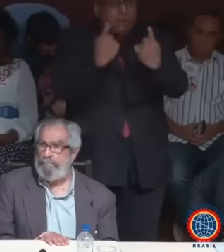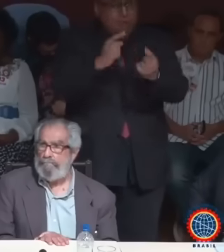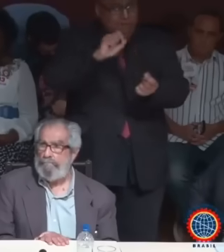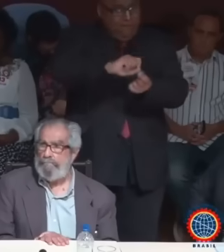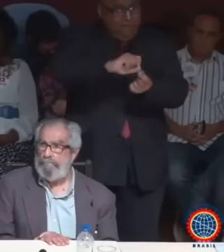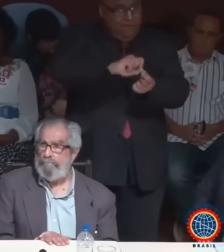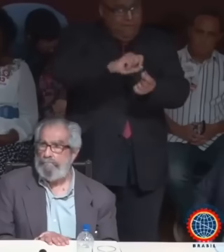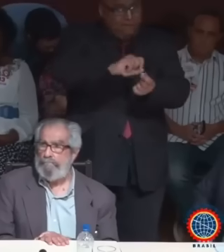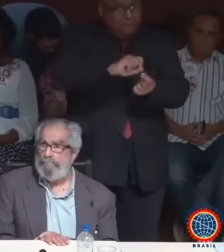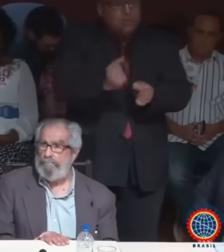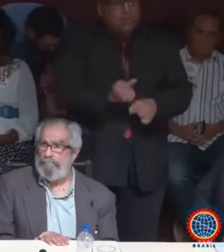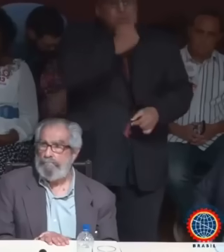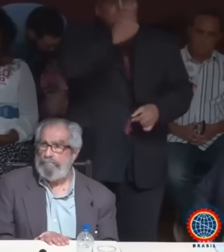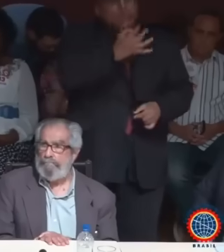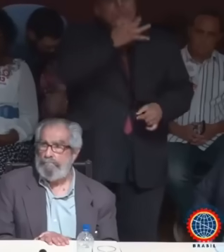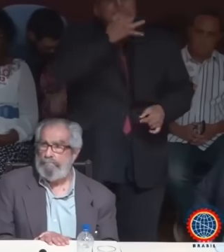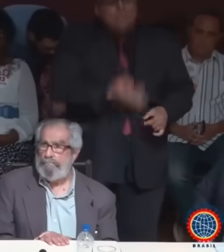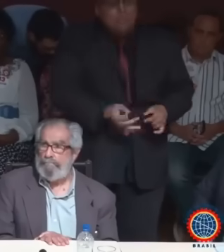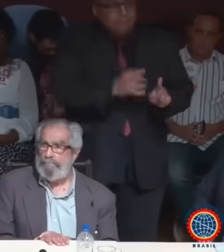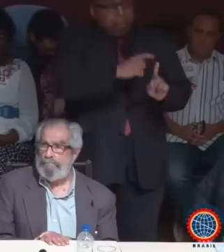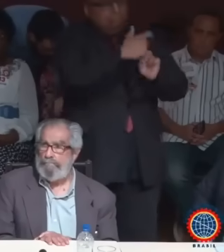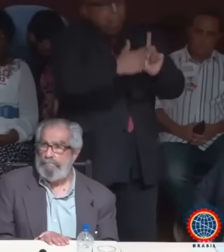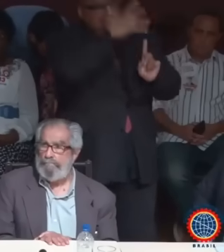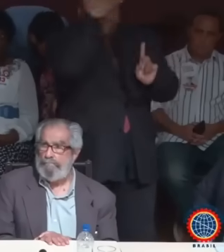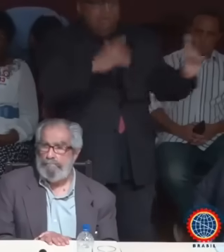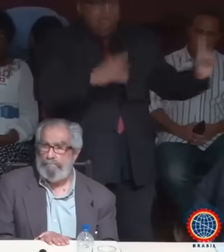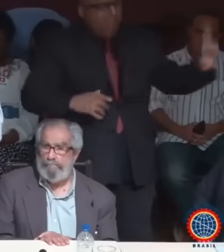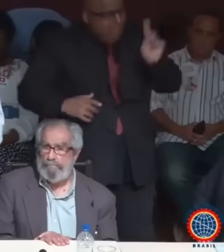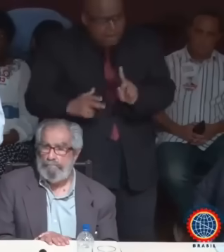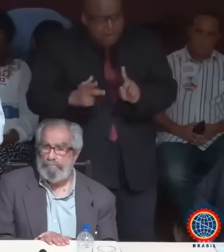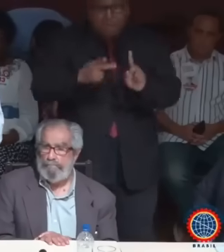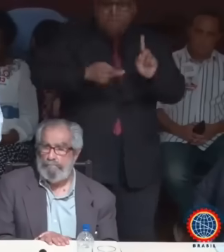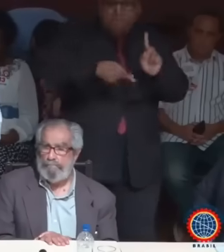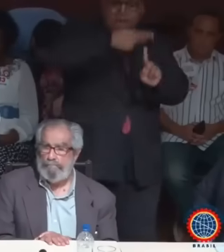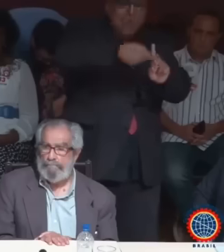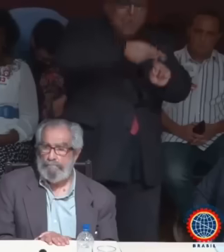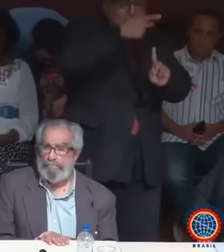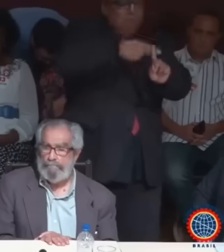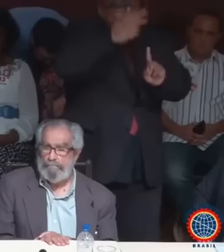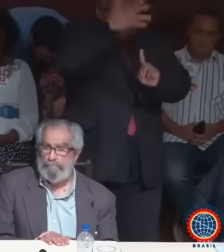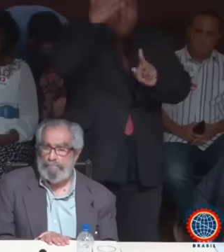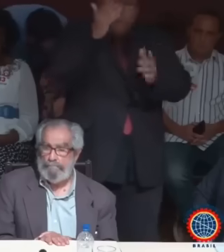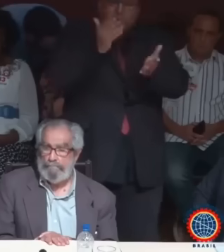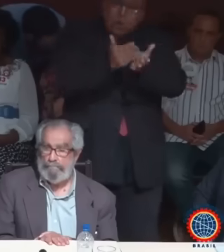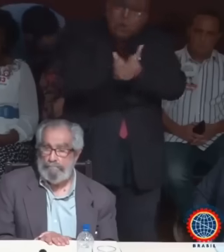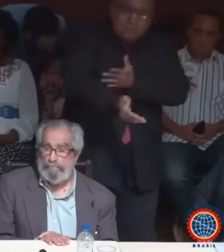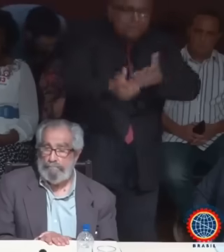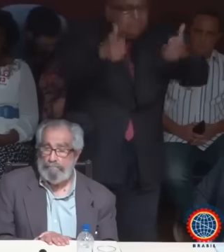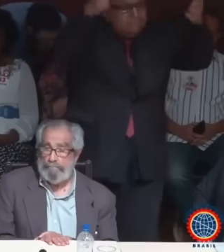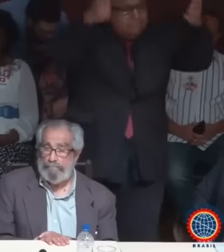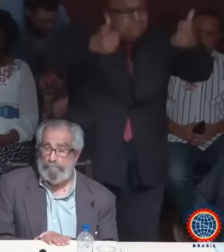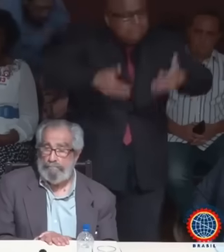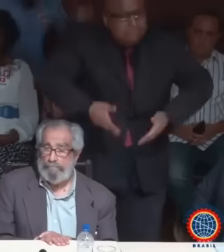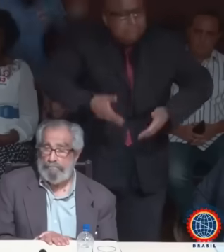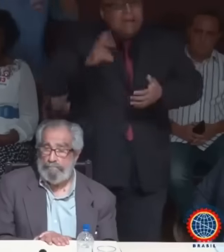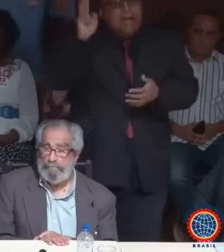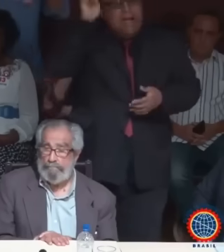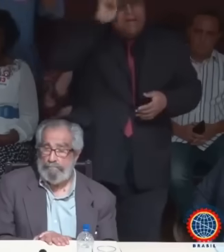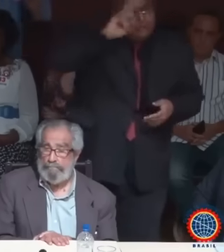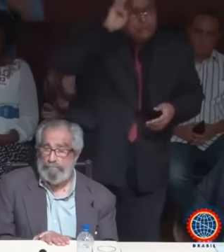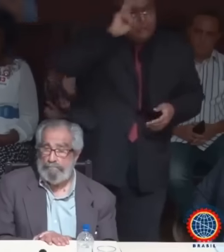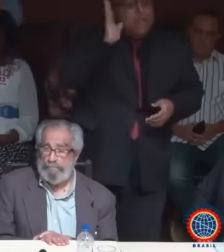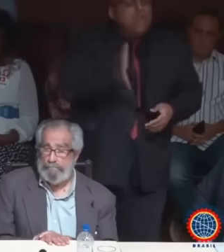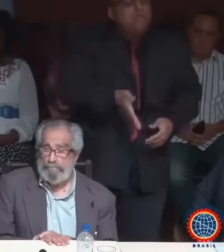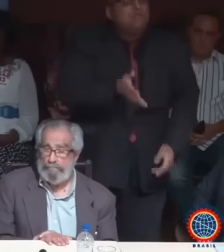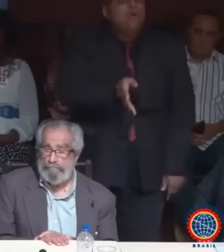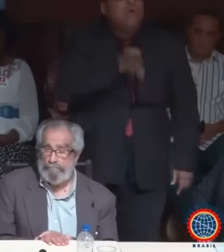fizemos, um depoimento me chamou a atenção, porque ele começou a falar de uma história que eu